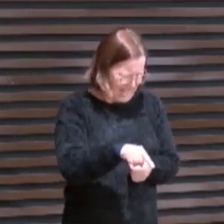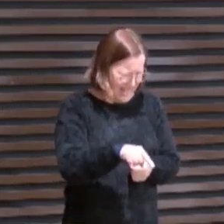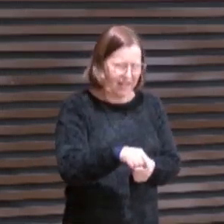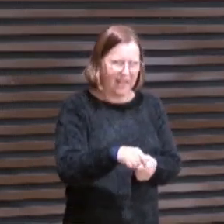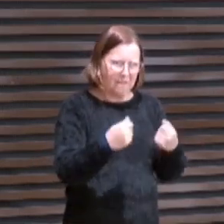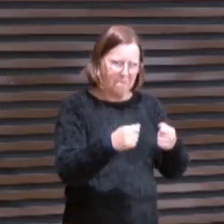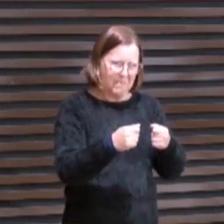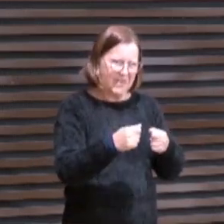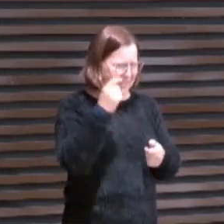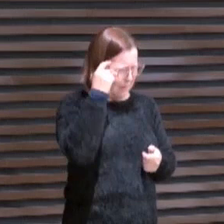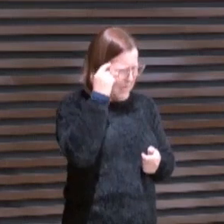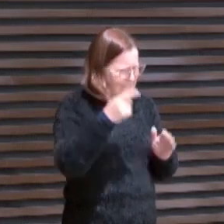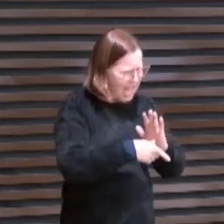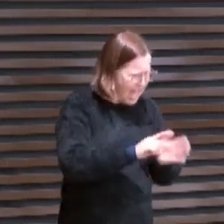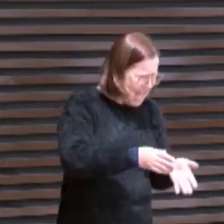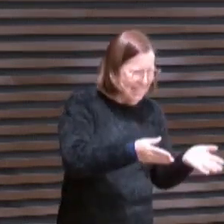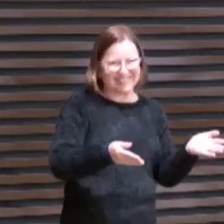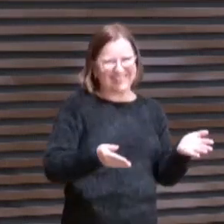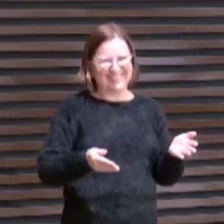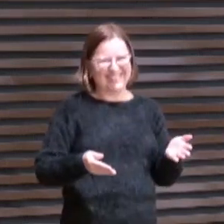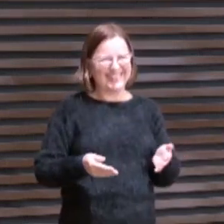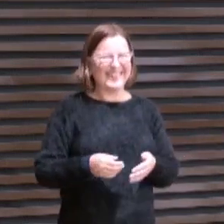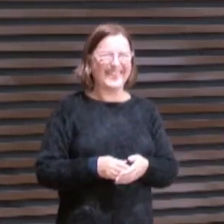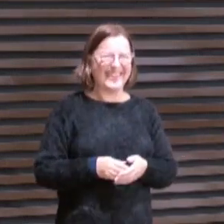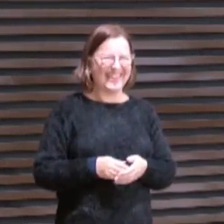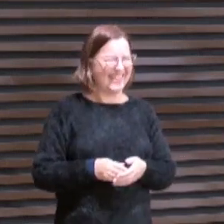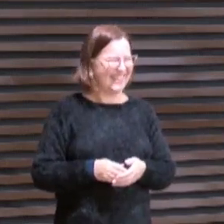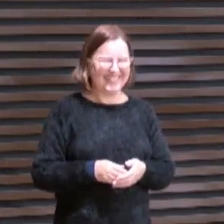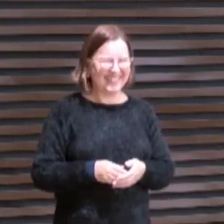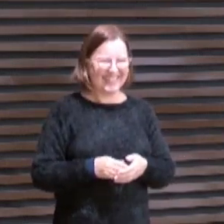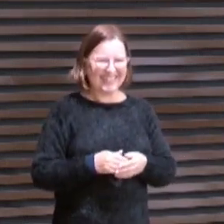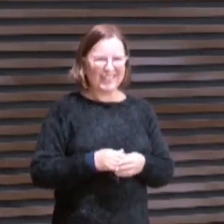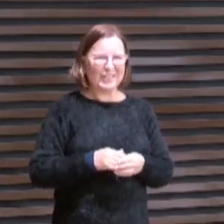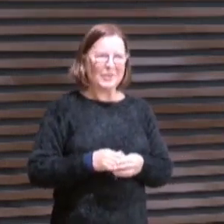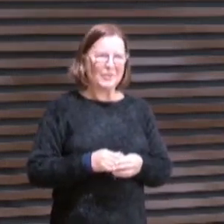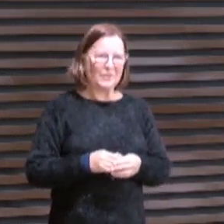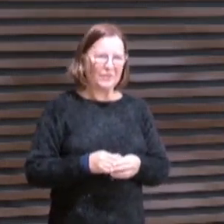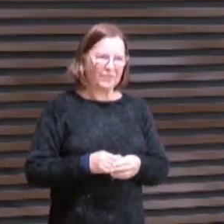o problema, agora não tem mais jeito, o jarro está quebrado.